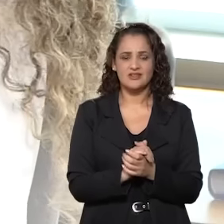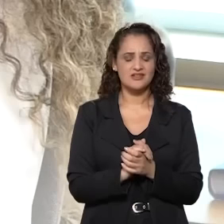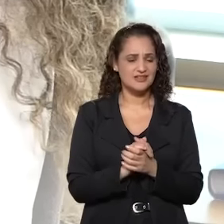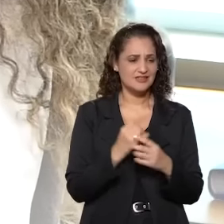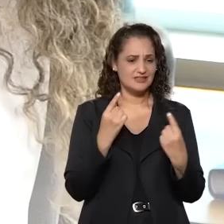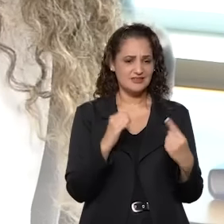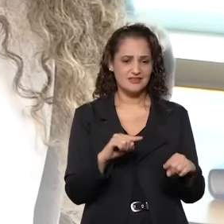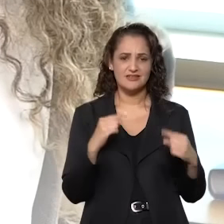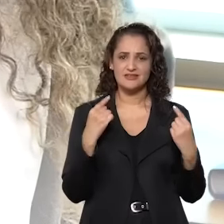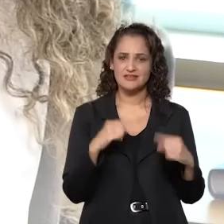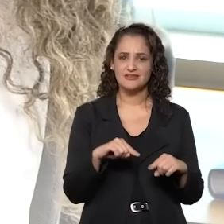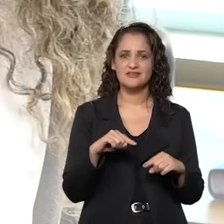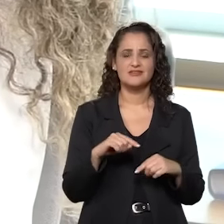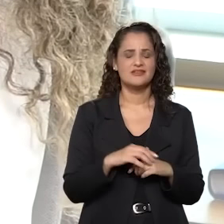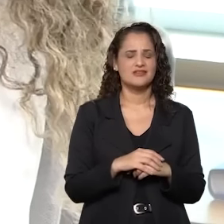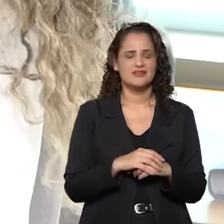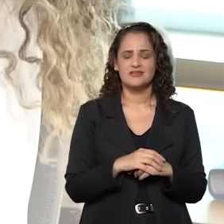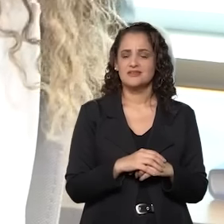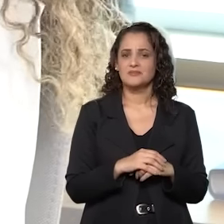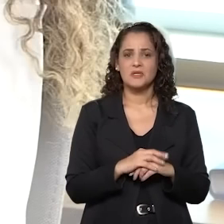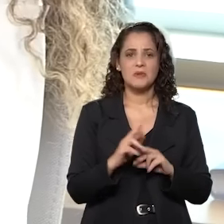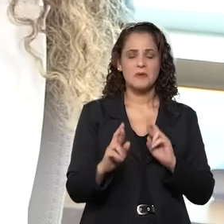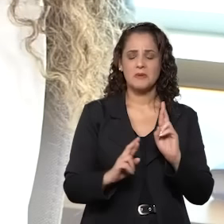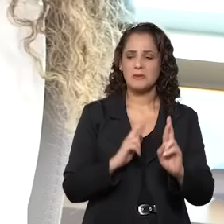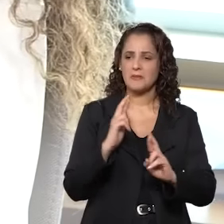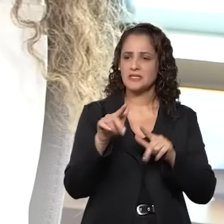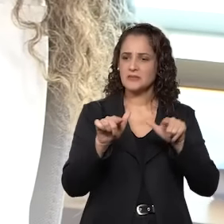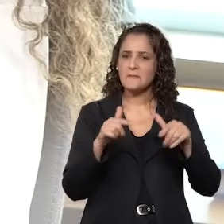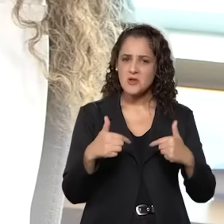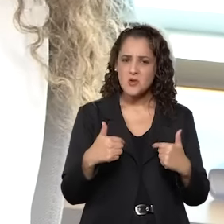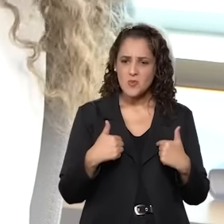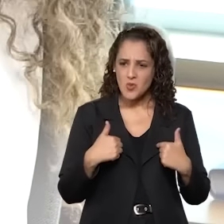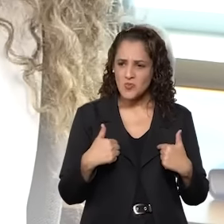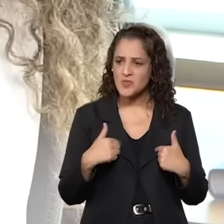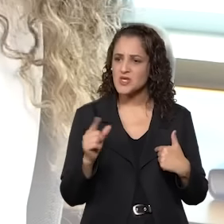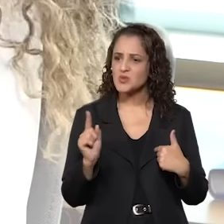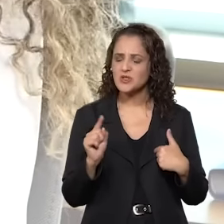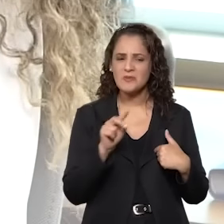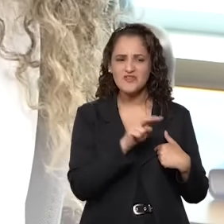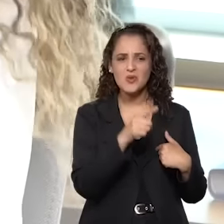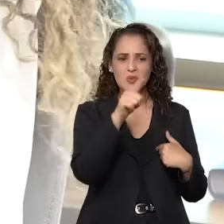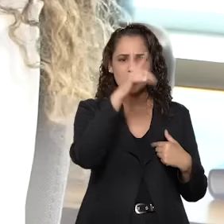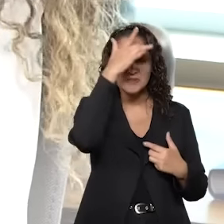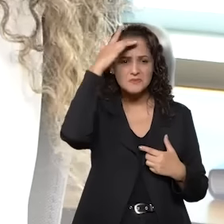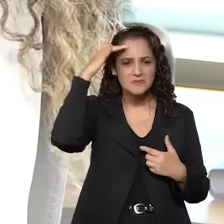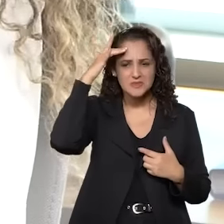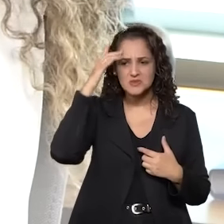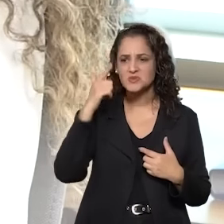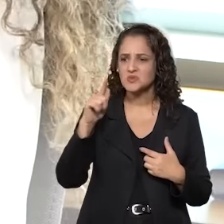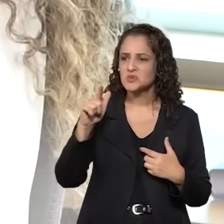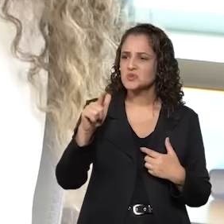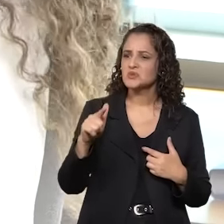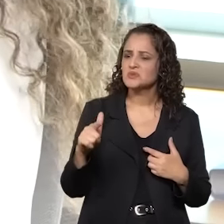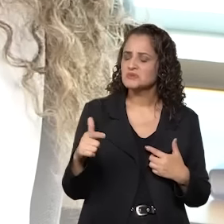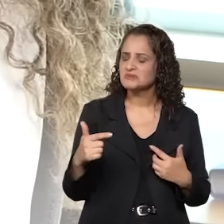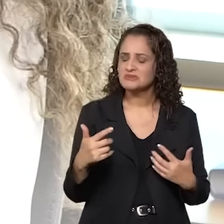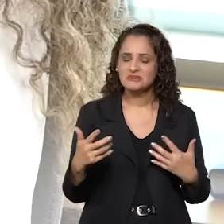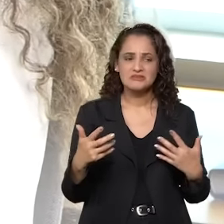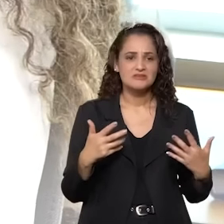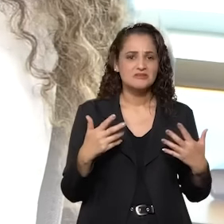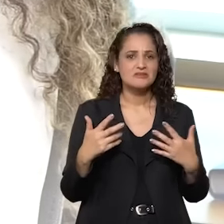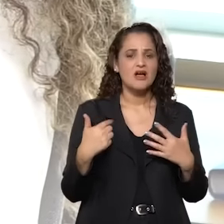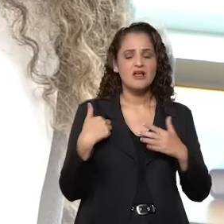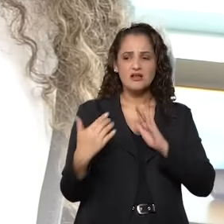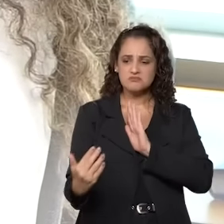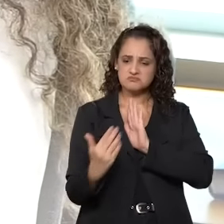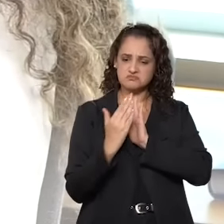que ela via acontecendo com outras pessoas dentro da organização eh e ela me procurou decidida falou assim tô muito decepcionada nada era a